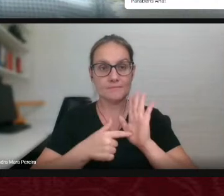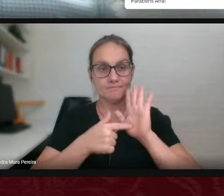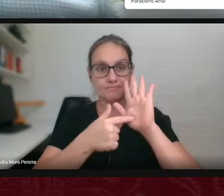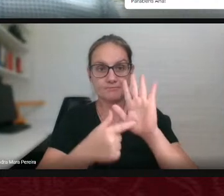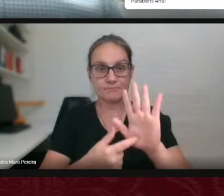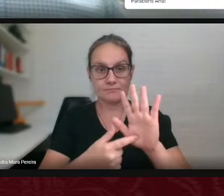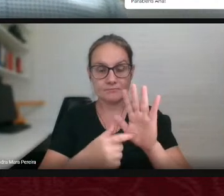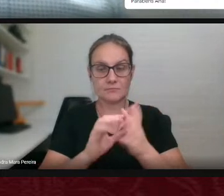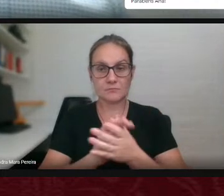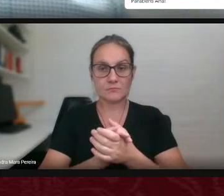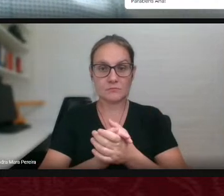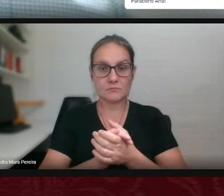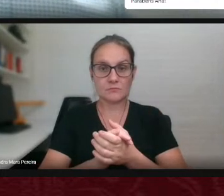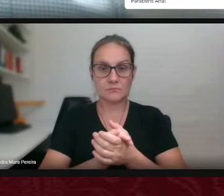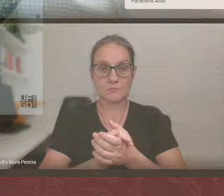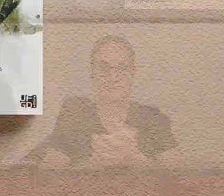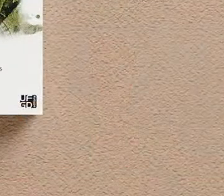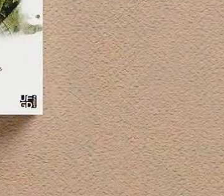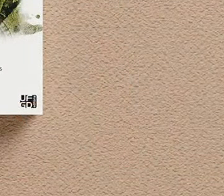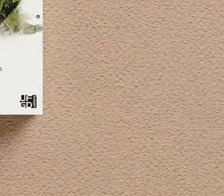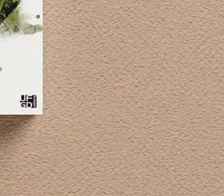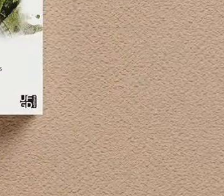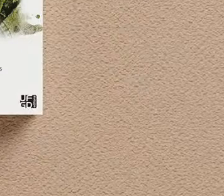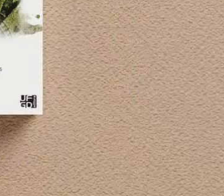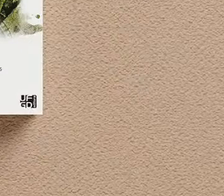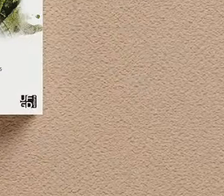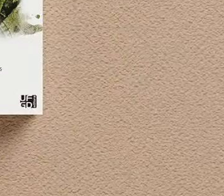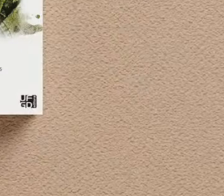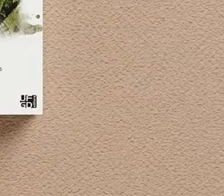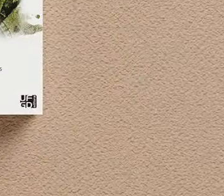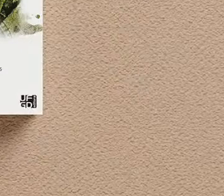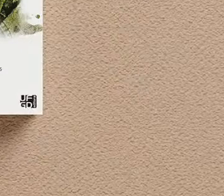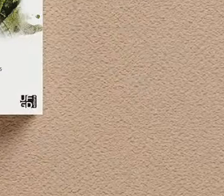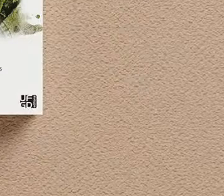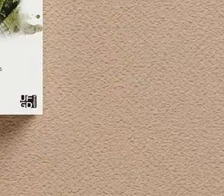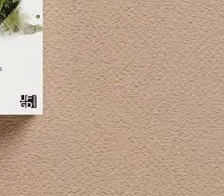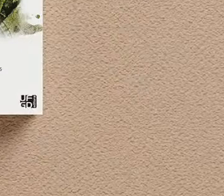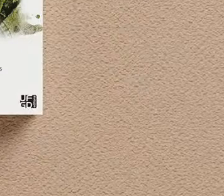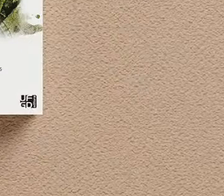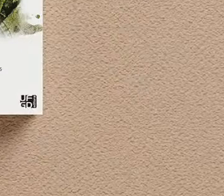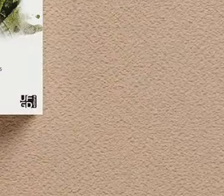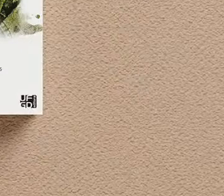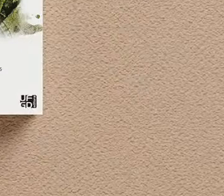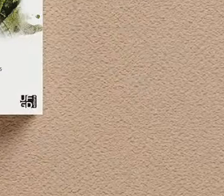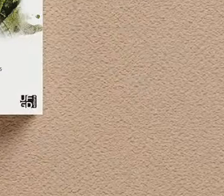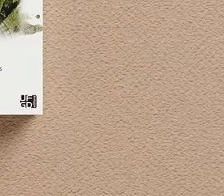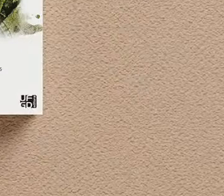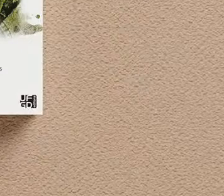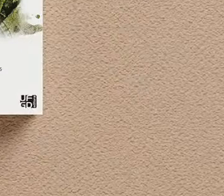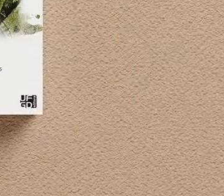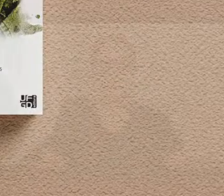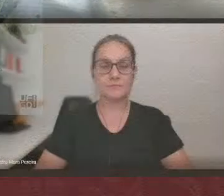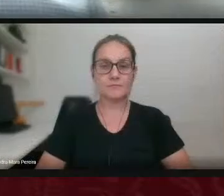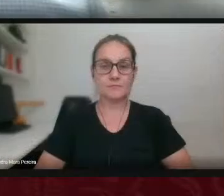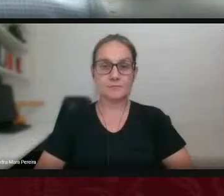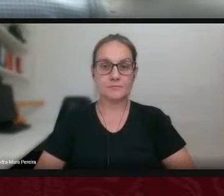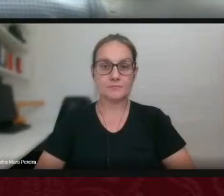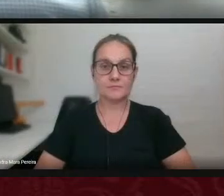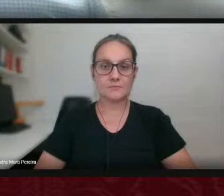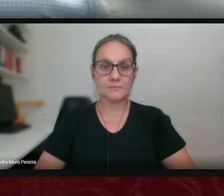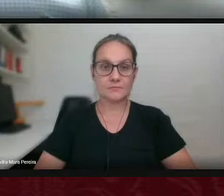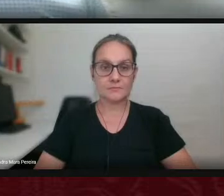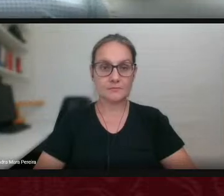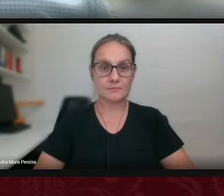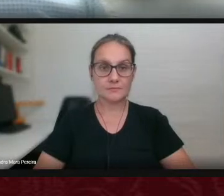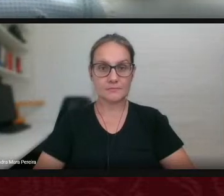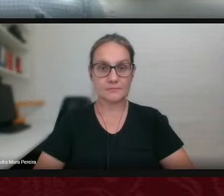do livro Manuel de Barros Infâncias Invenções e Experimentações suas